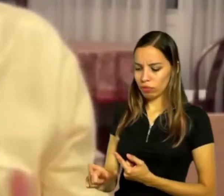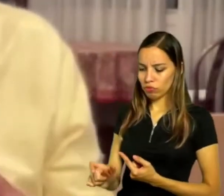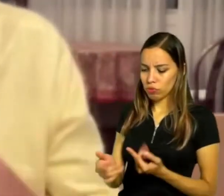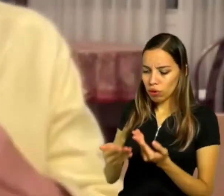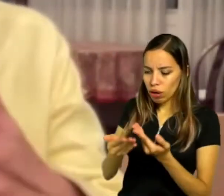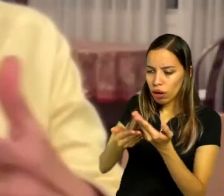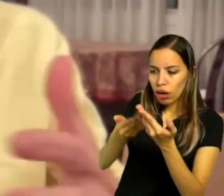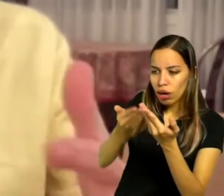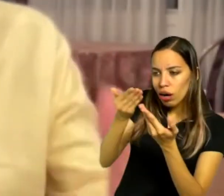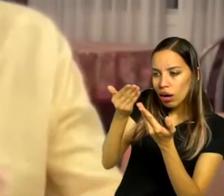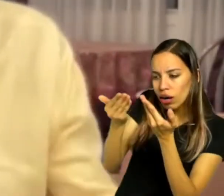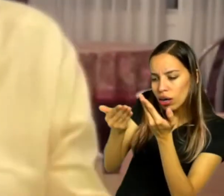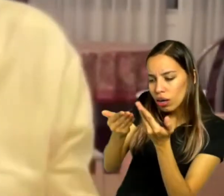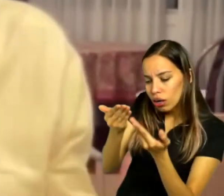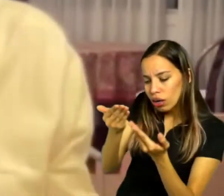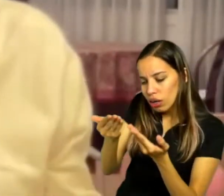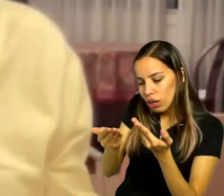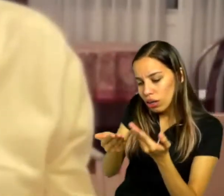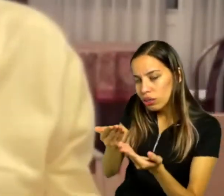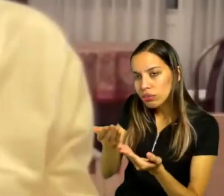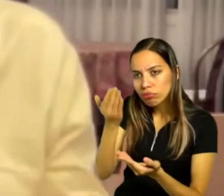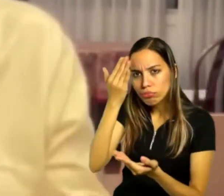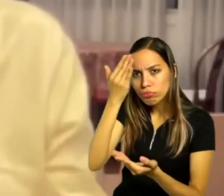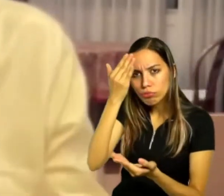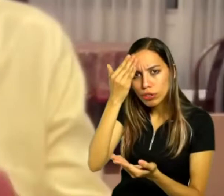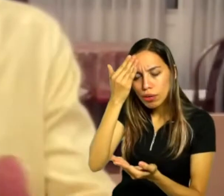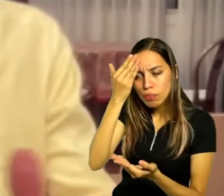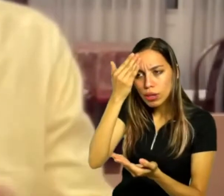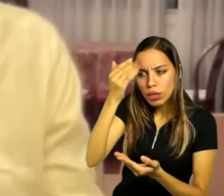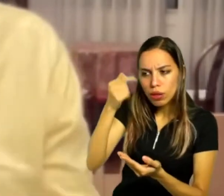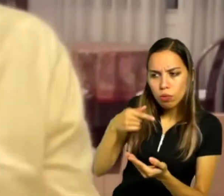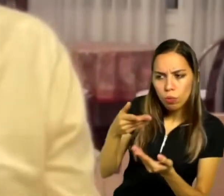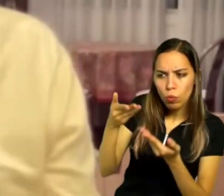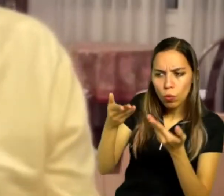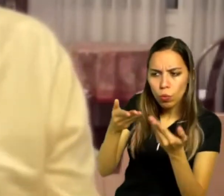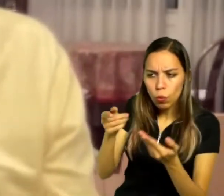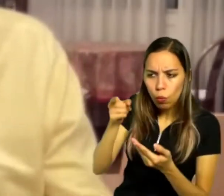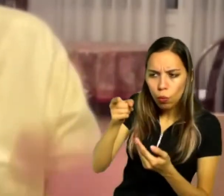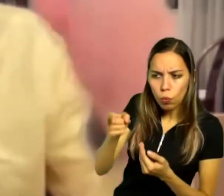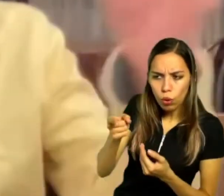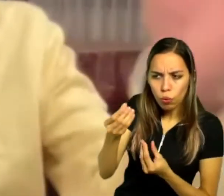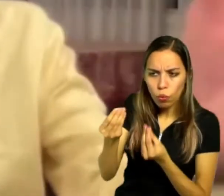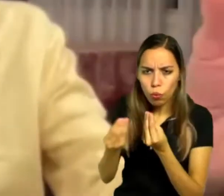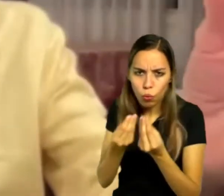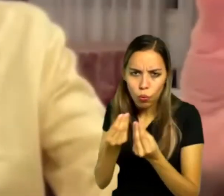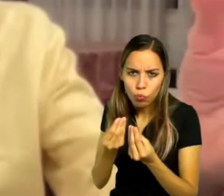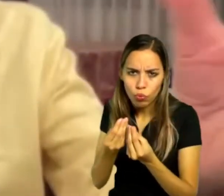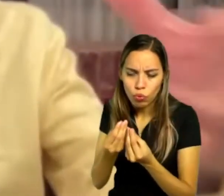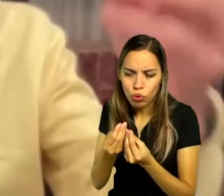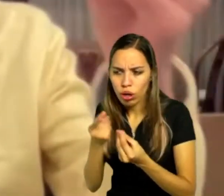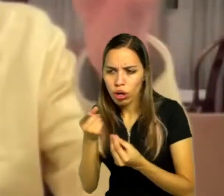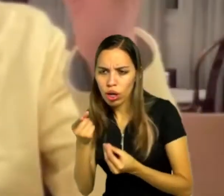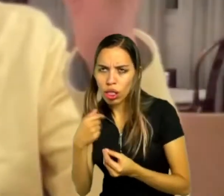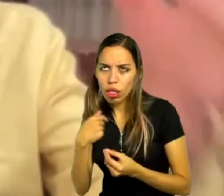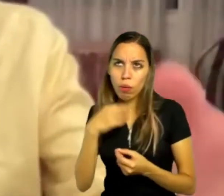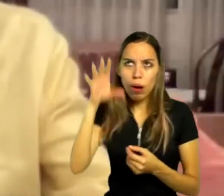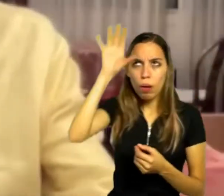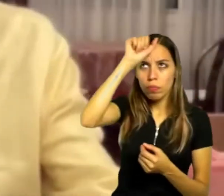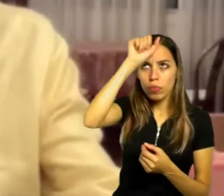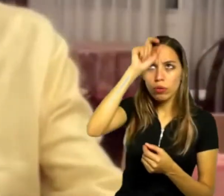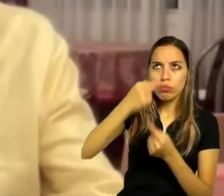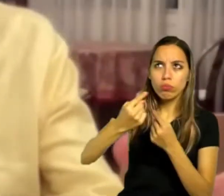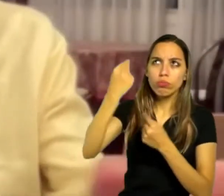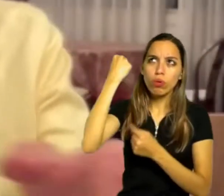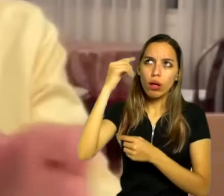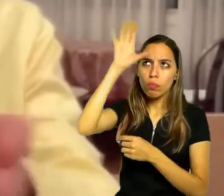usar... Que mecanismos você usa para fazer com que aquilo que você aprendeu, o tratamento